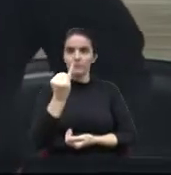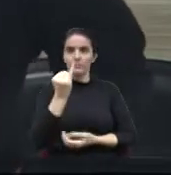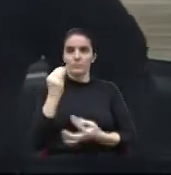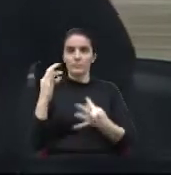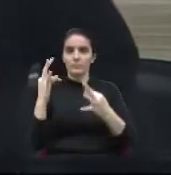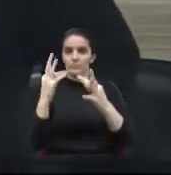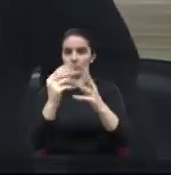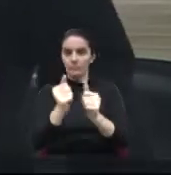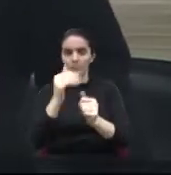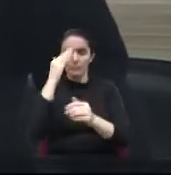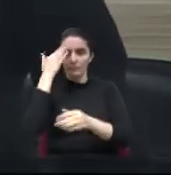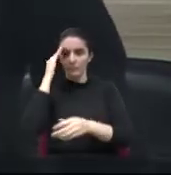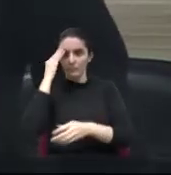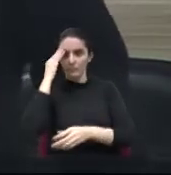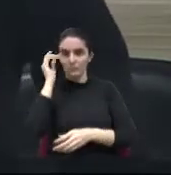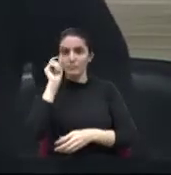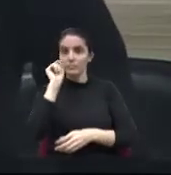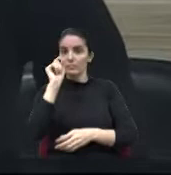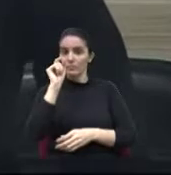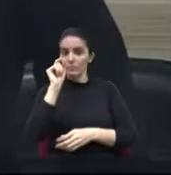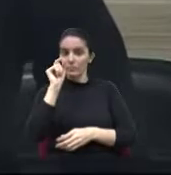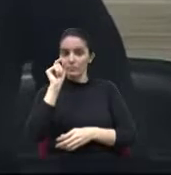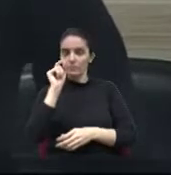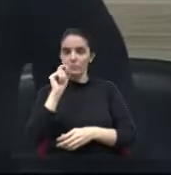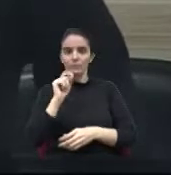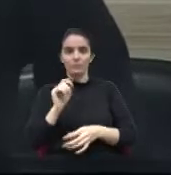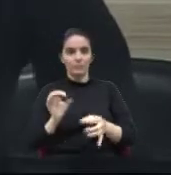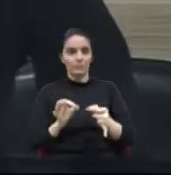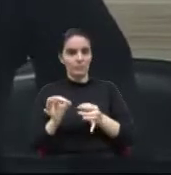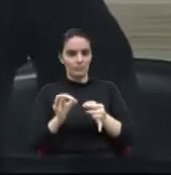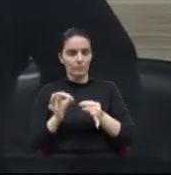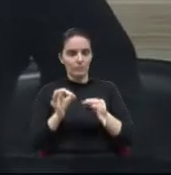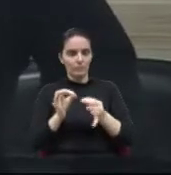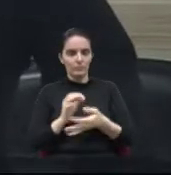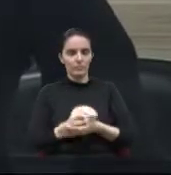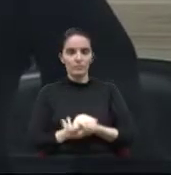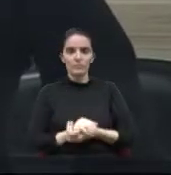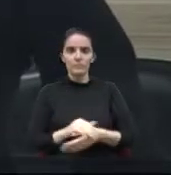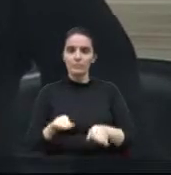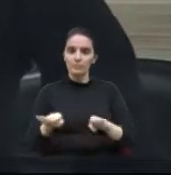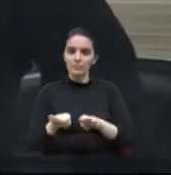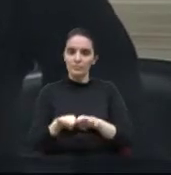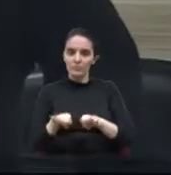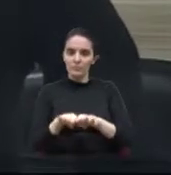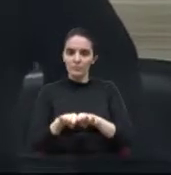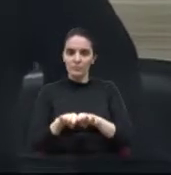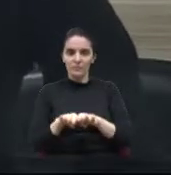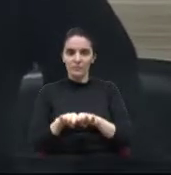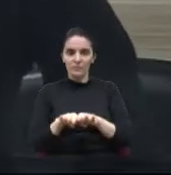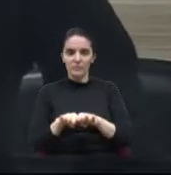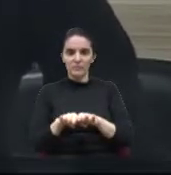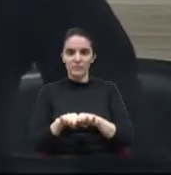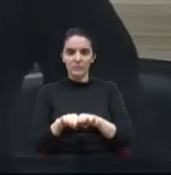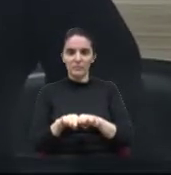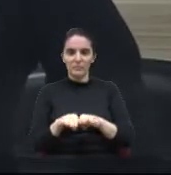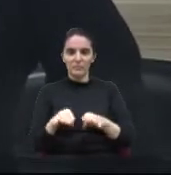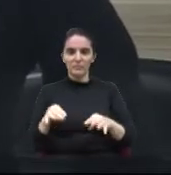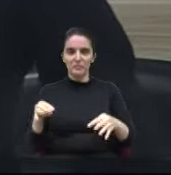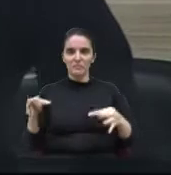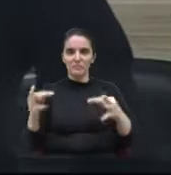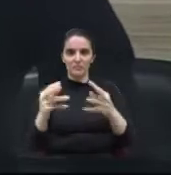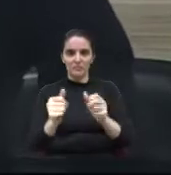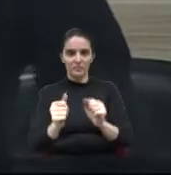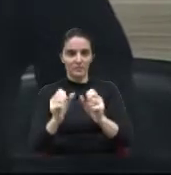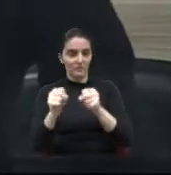um entendimento sobre esse projeto e também que possamos, e